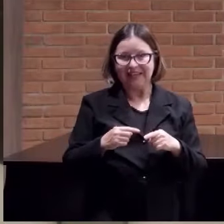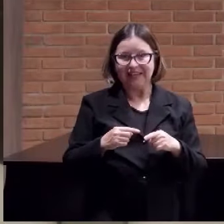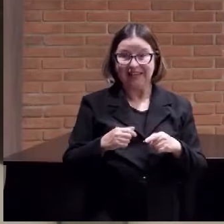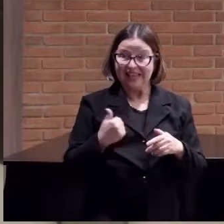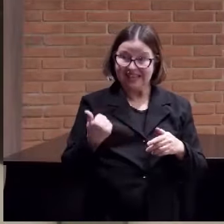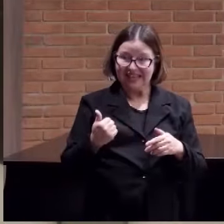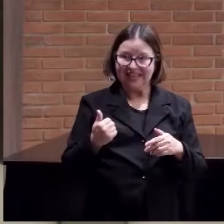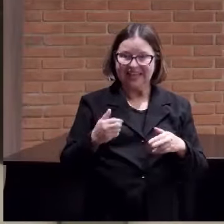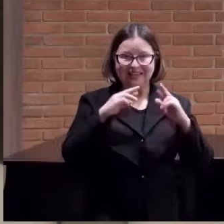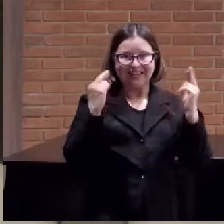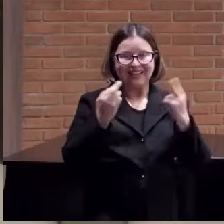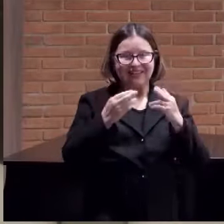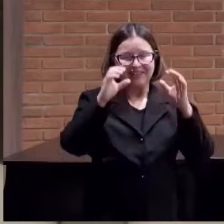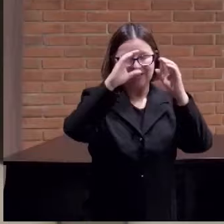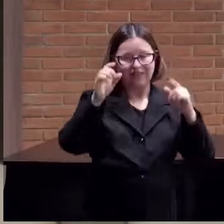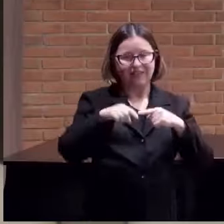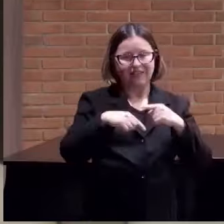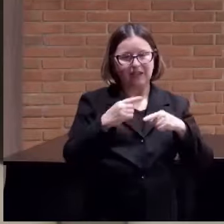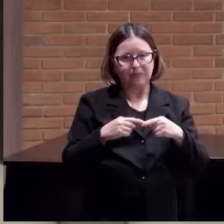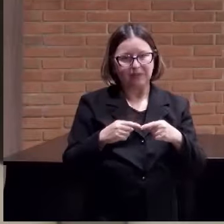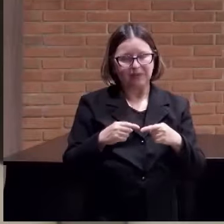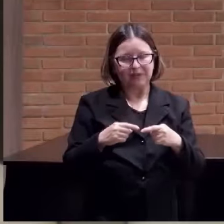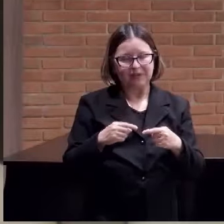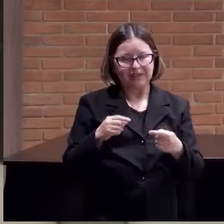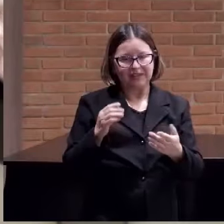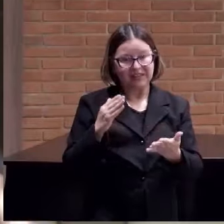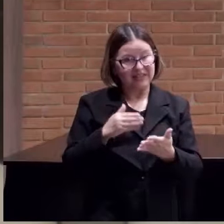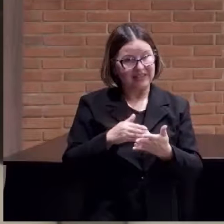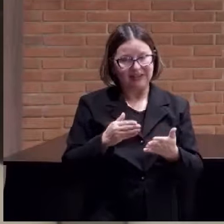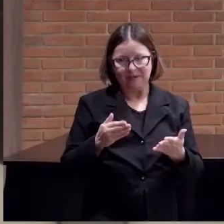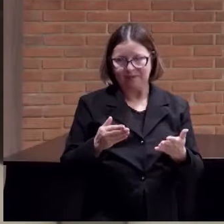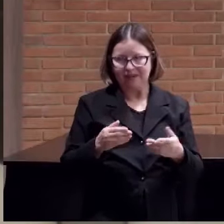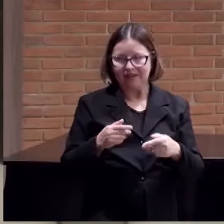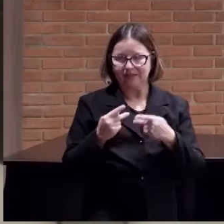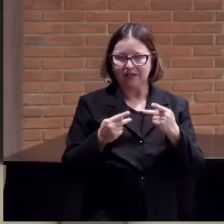E depois ele termina dizendo: bem-aventurados sois,